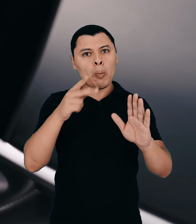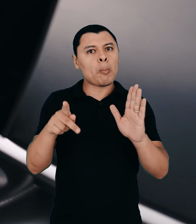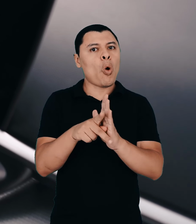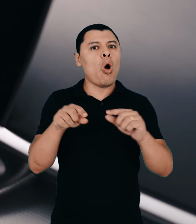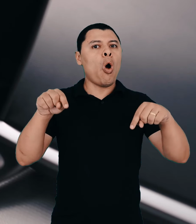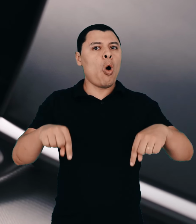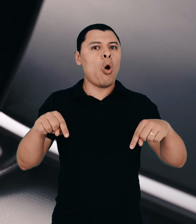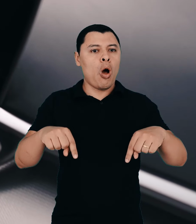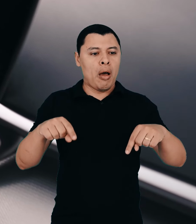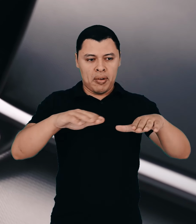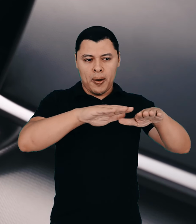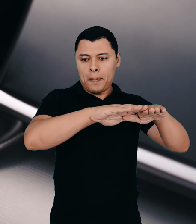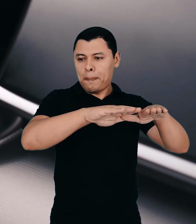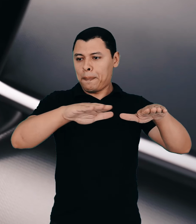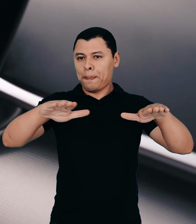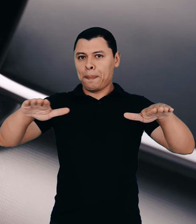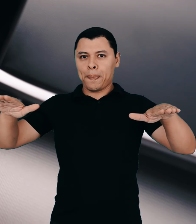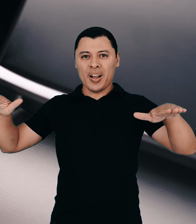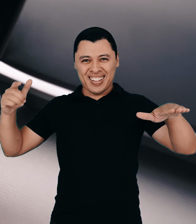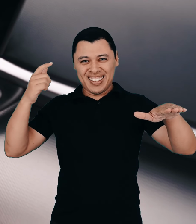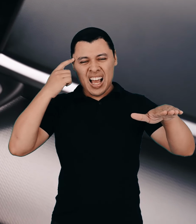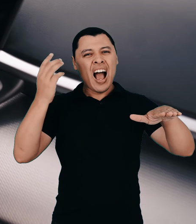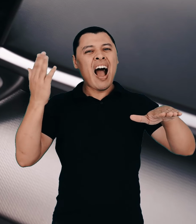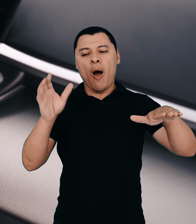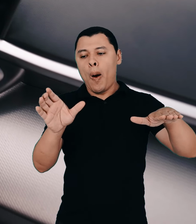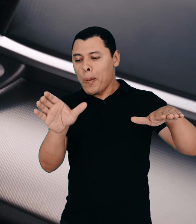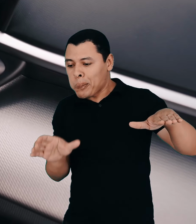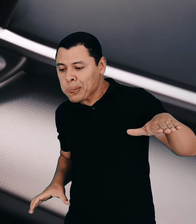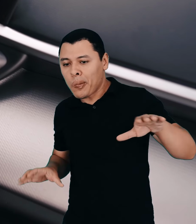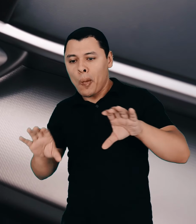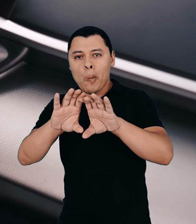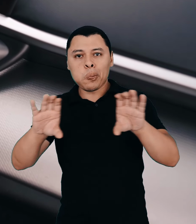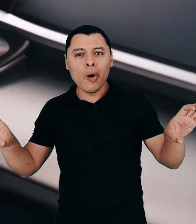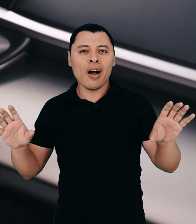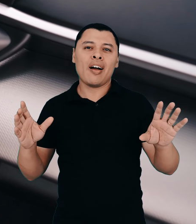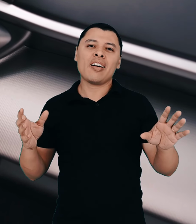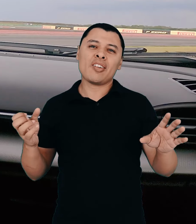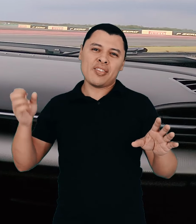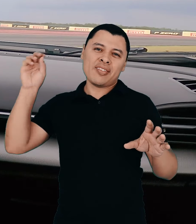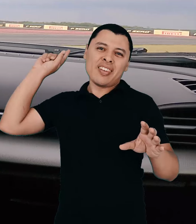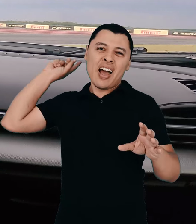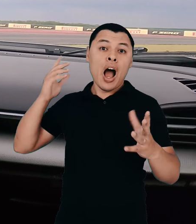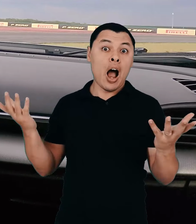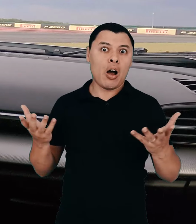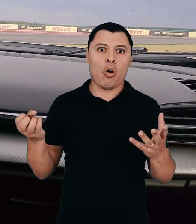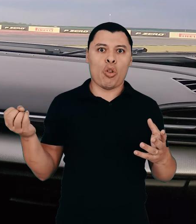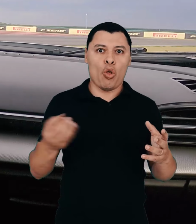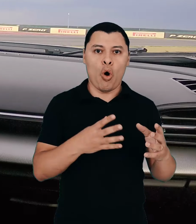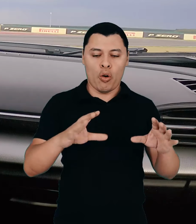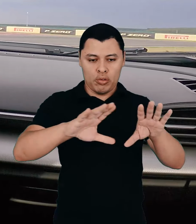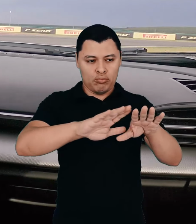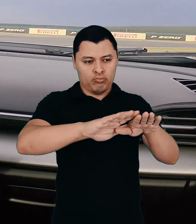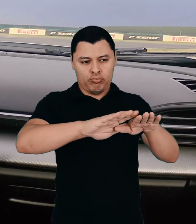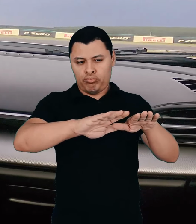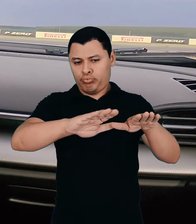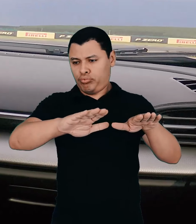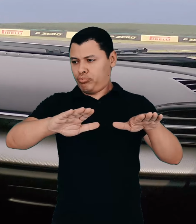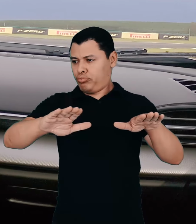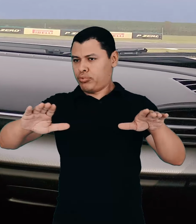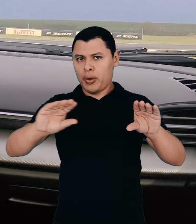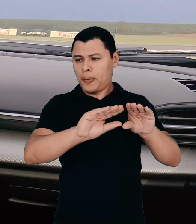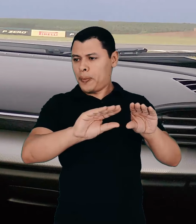de mesa, né, de tabelier, assim, mais afilado, mais horizontalizado, né, o fim daquele conceito que é aquele bloco aqui todo, essa parte aqui